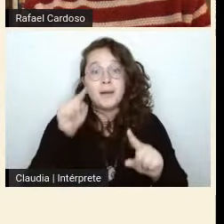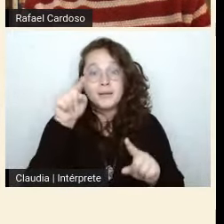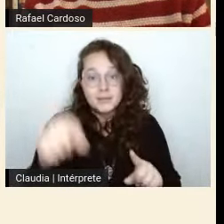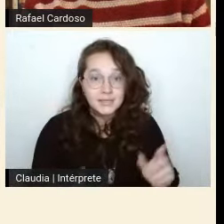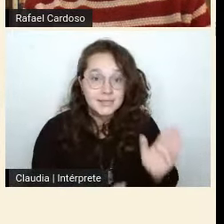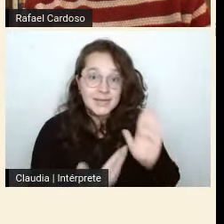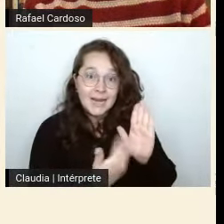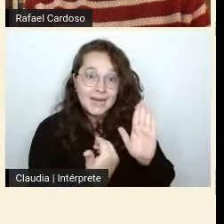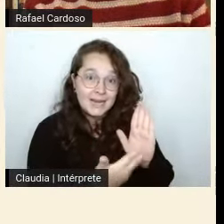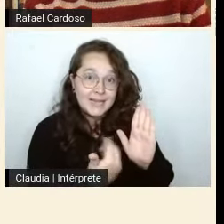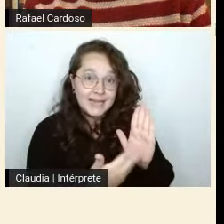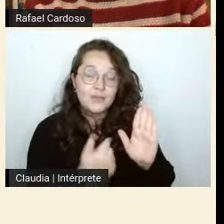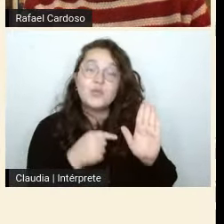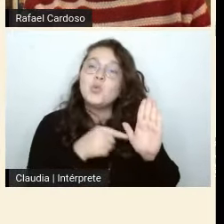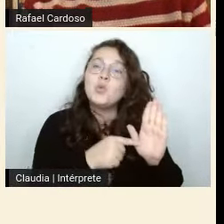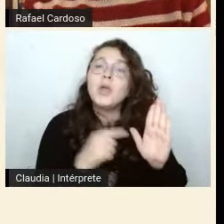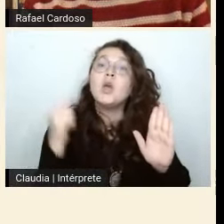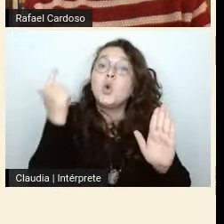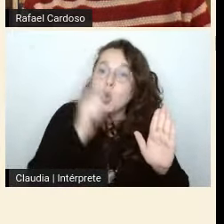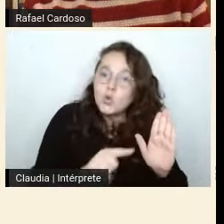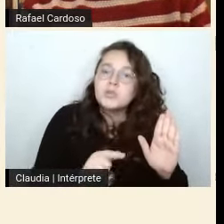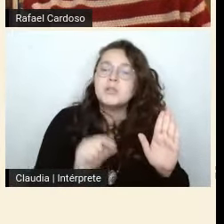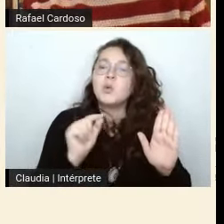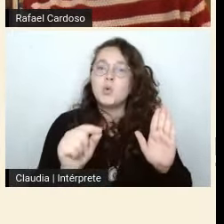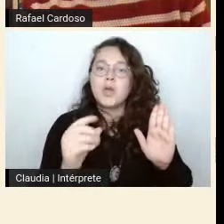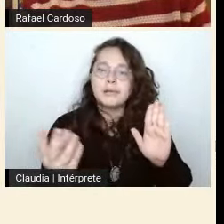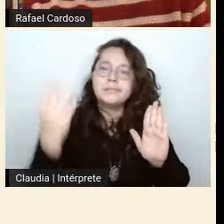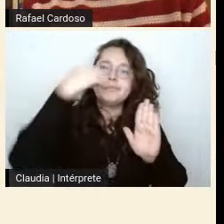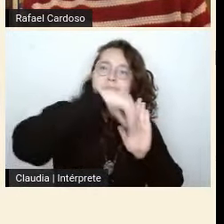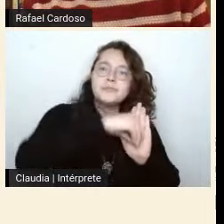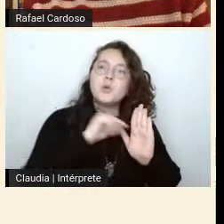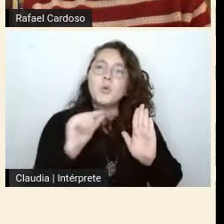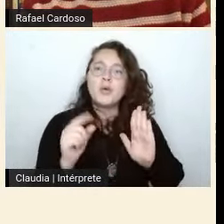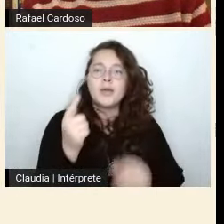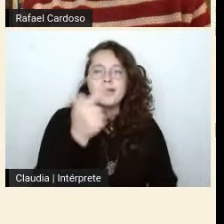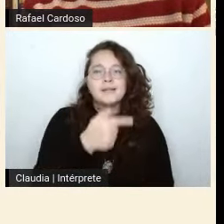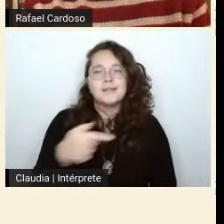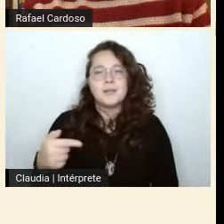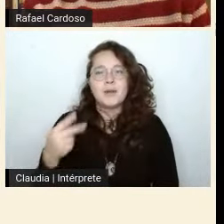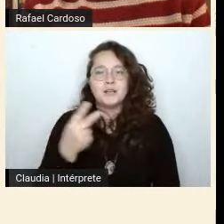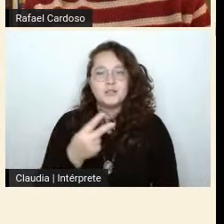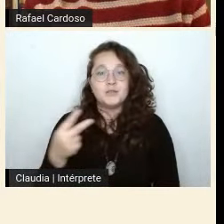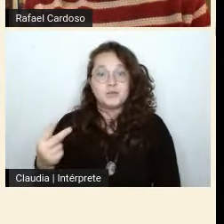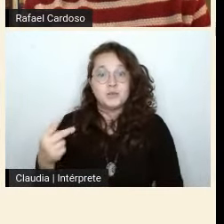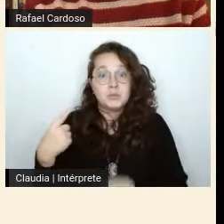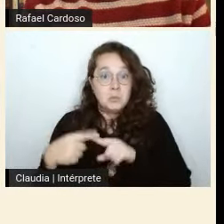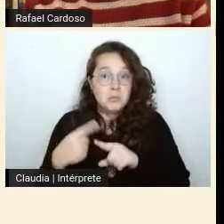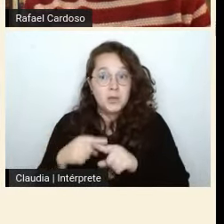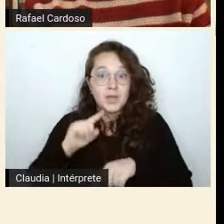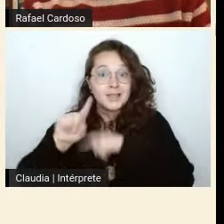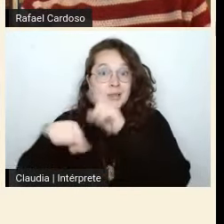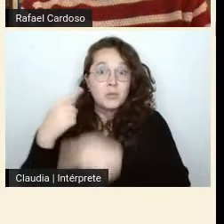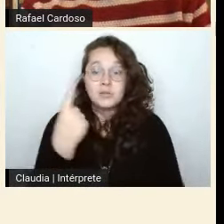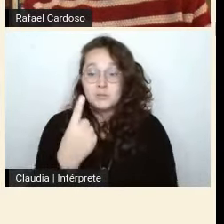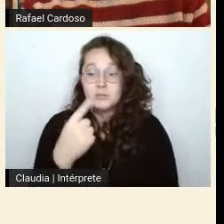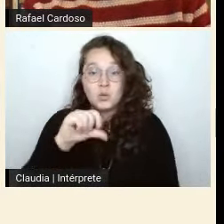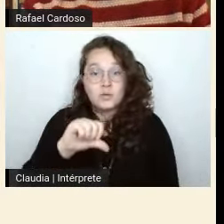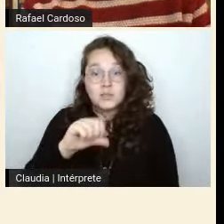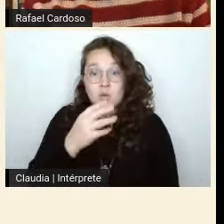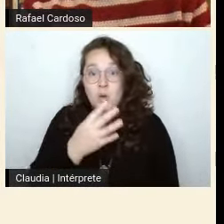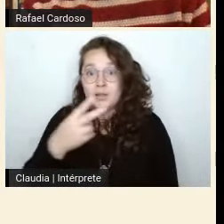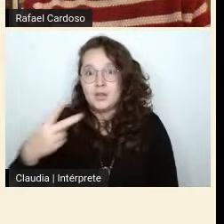por nada menos do que resgatar a semana do limbo em que Mário de Andrade a lançara em 1942